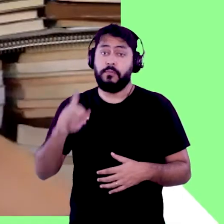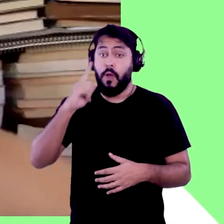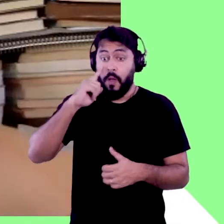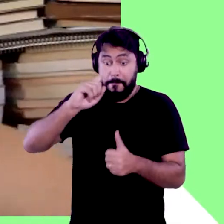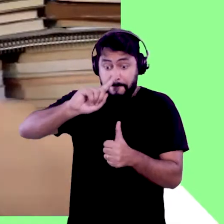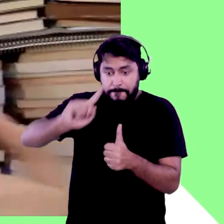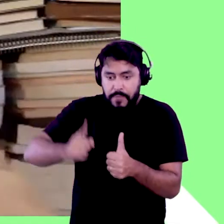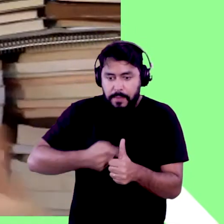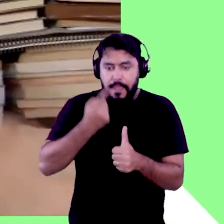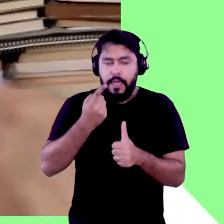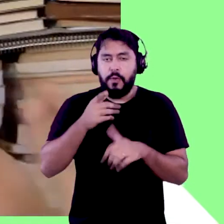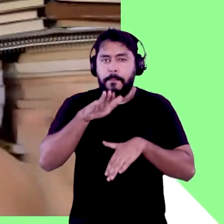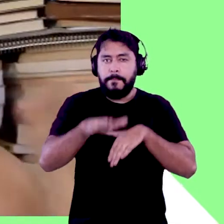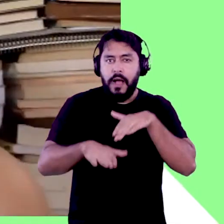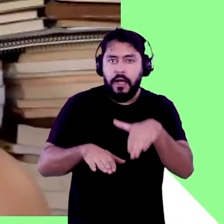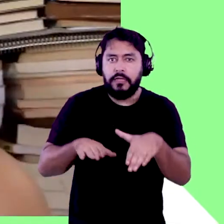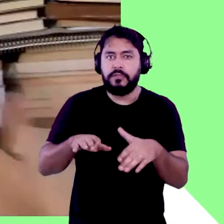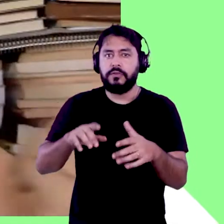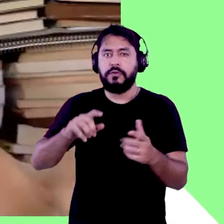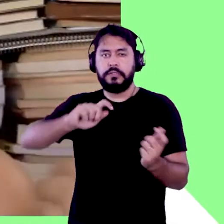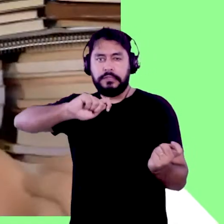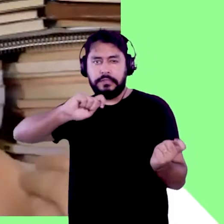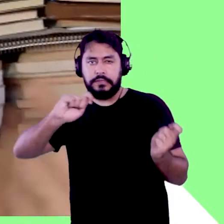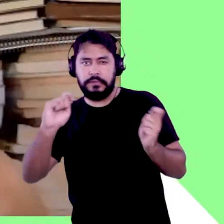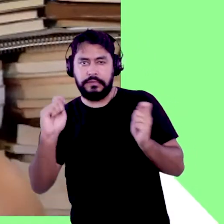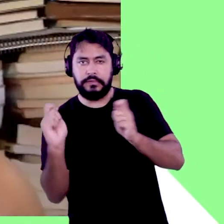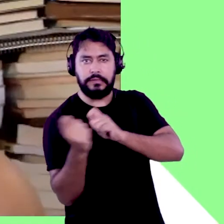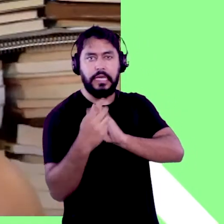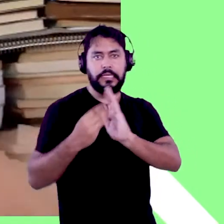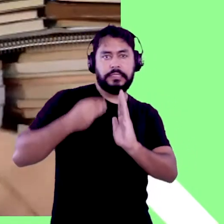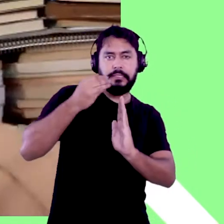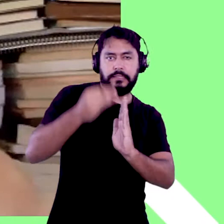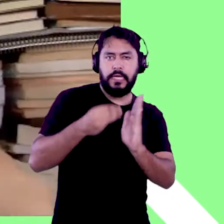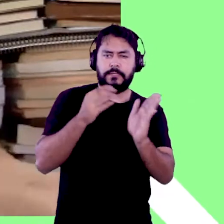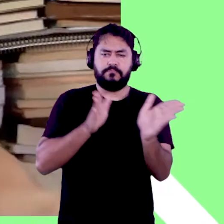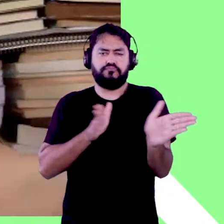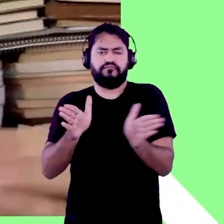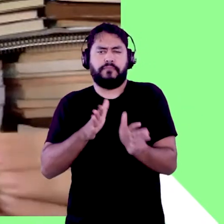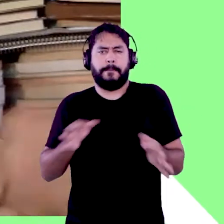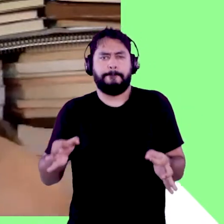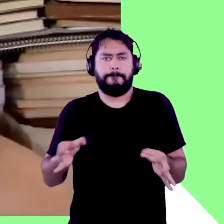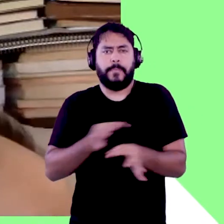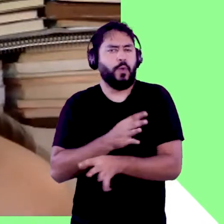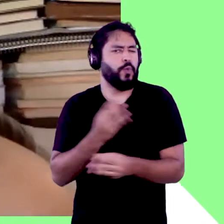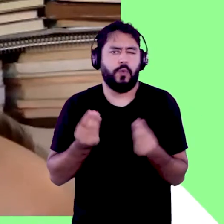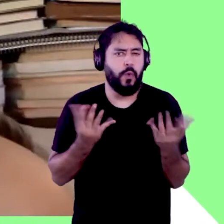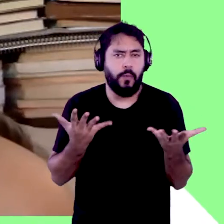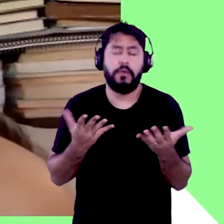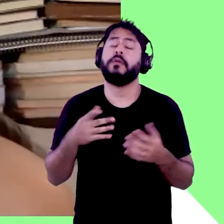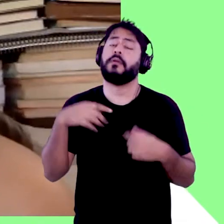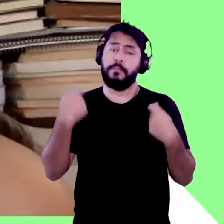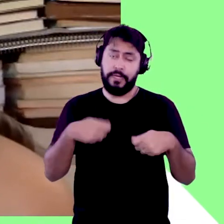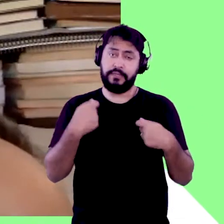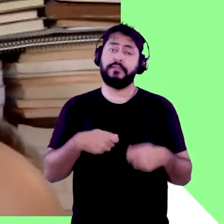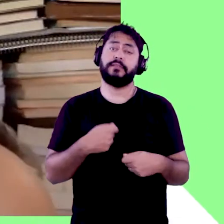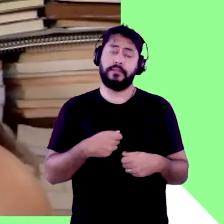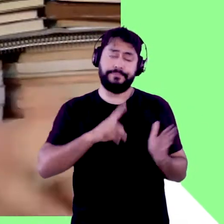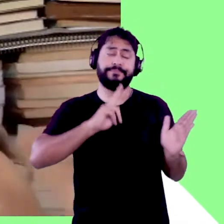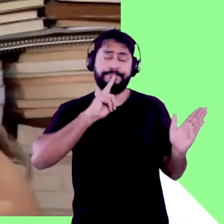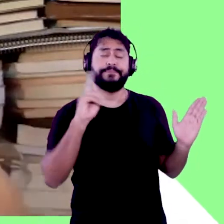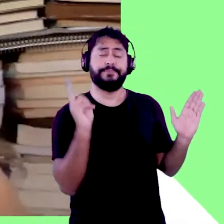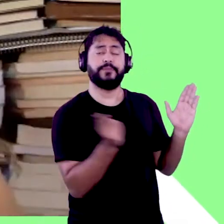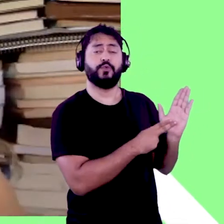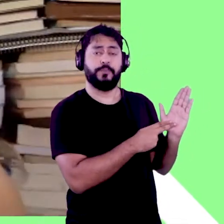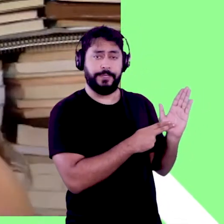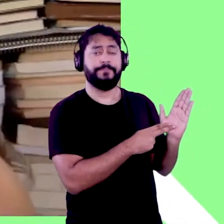para a gente migrar para um design mais acessível é a gente reconhecer que somos